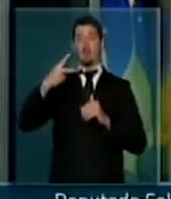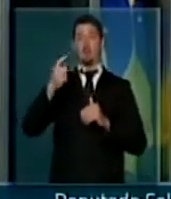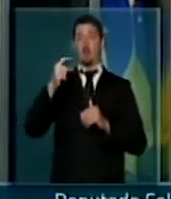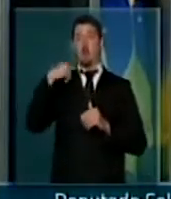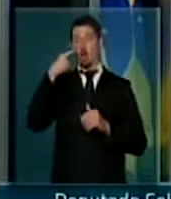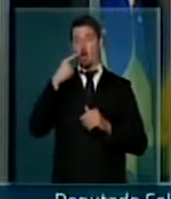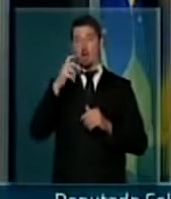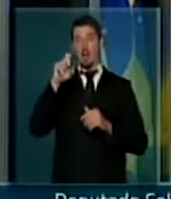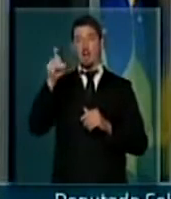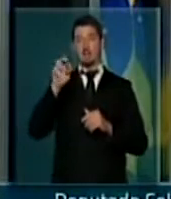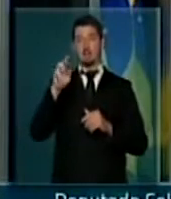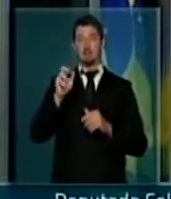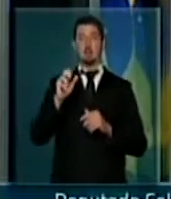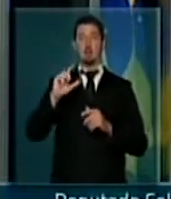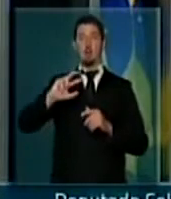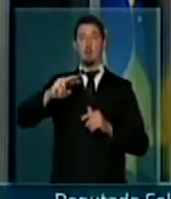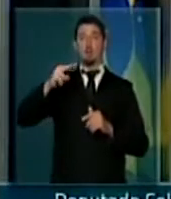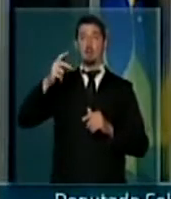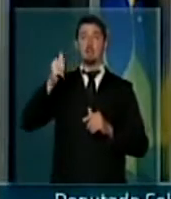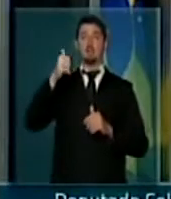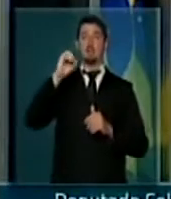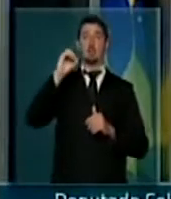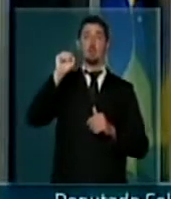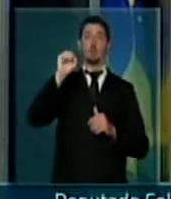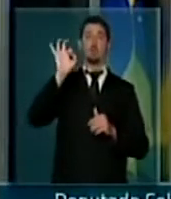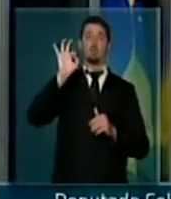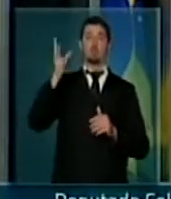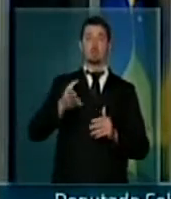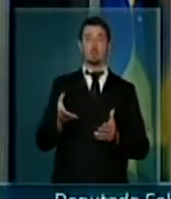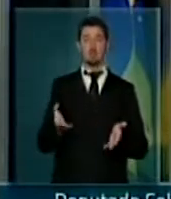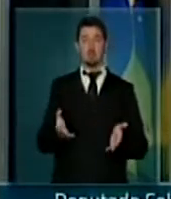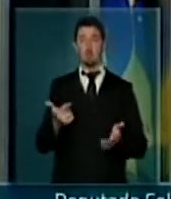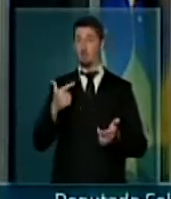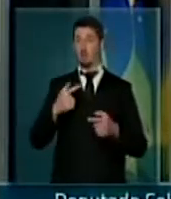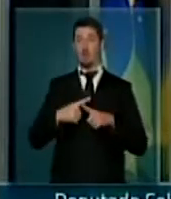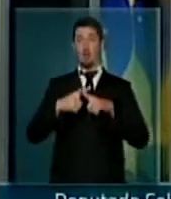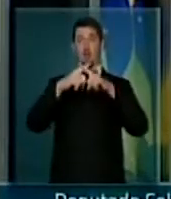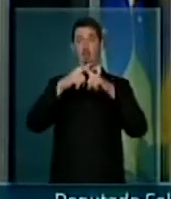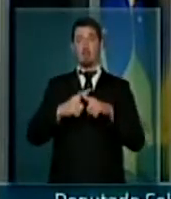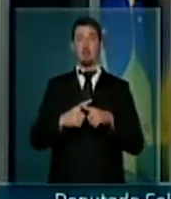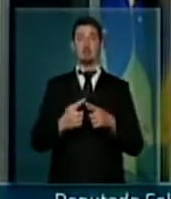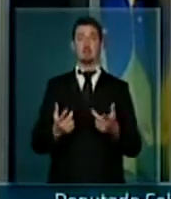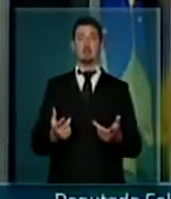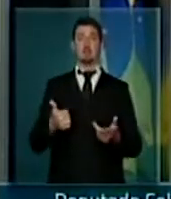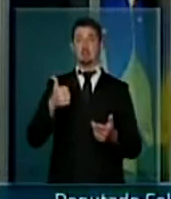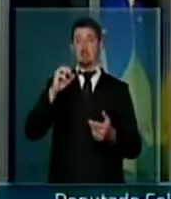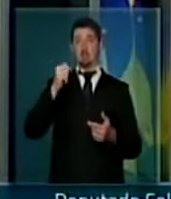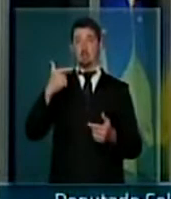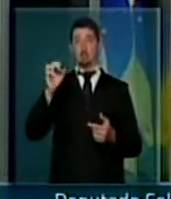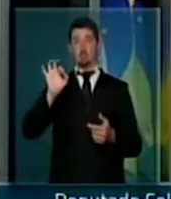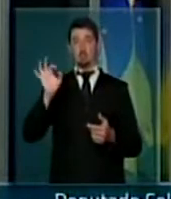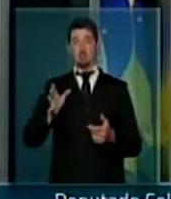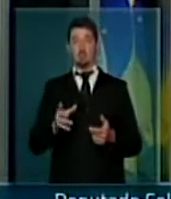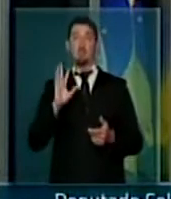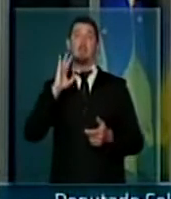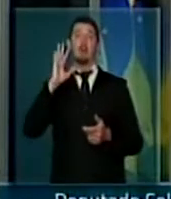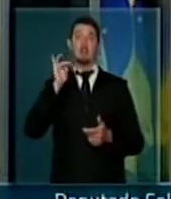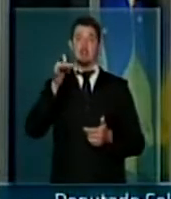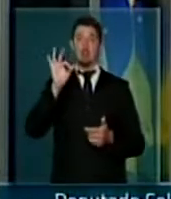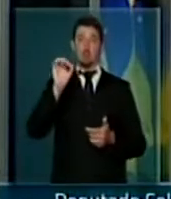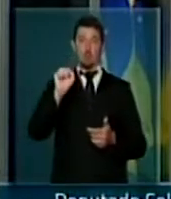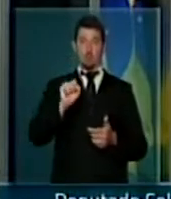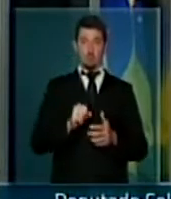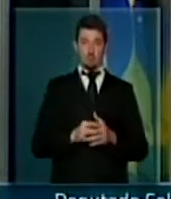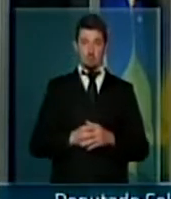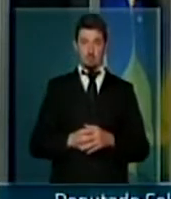e isso elevaria o custo para 108%. Já não somos competitivos com 102%. A